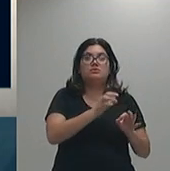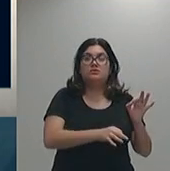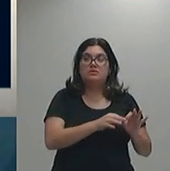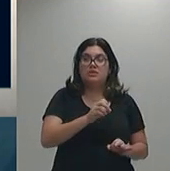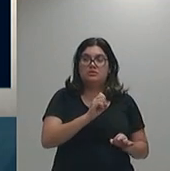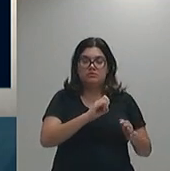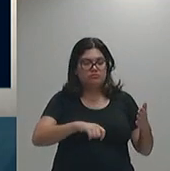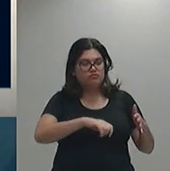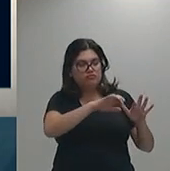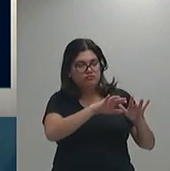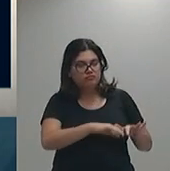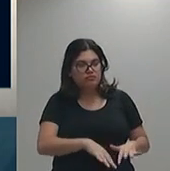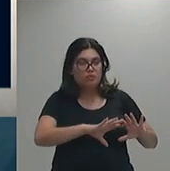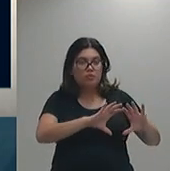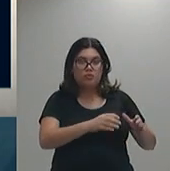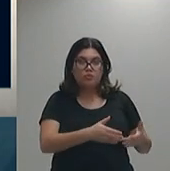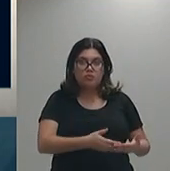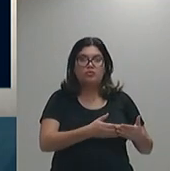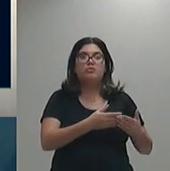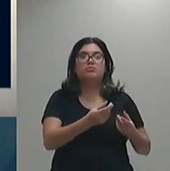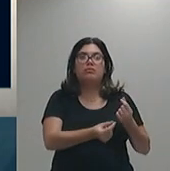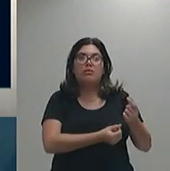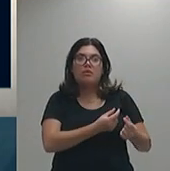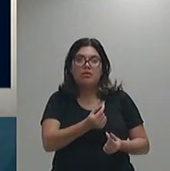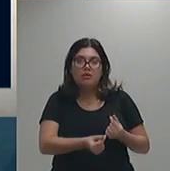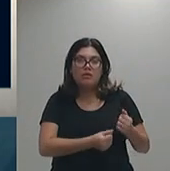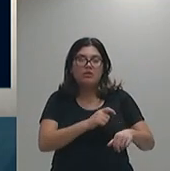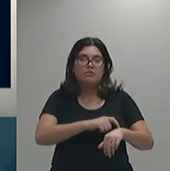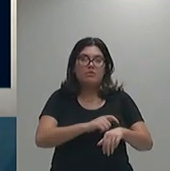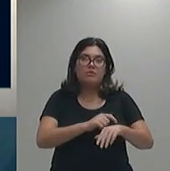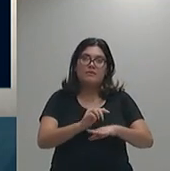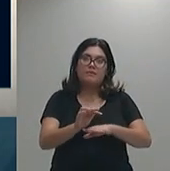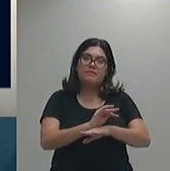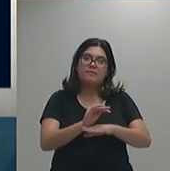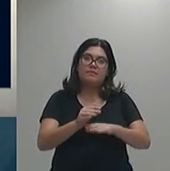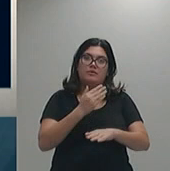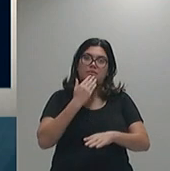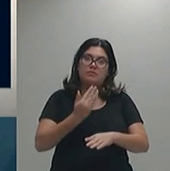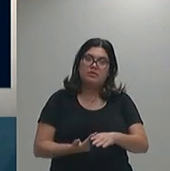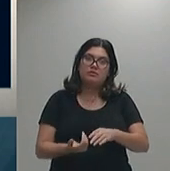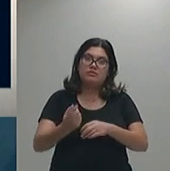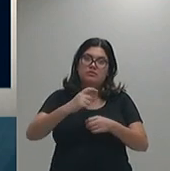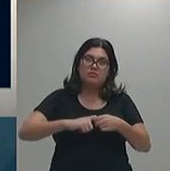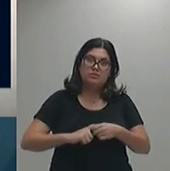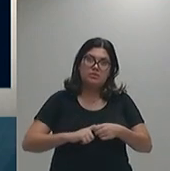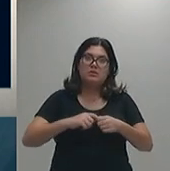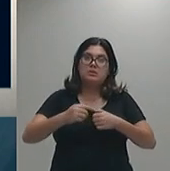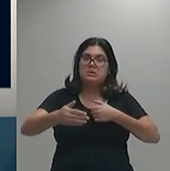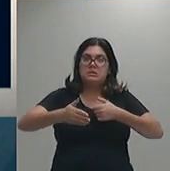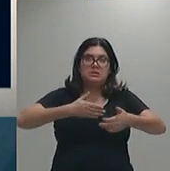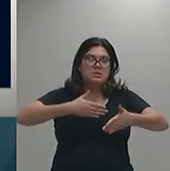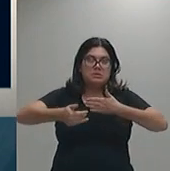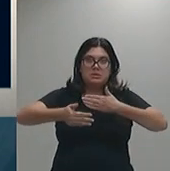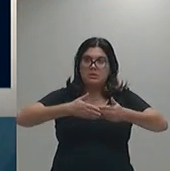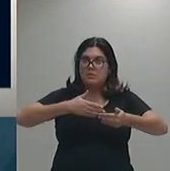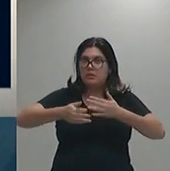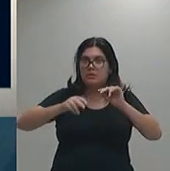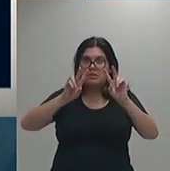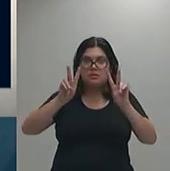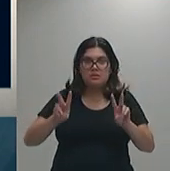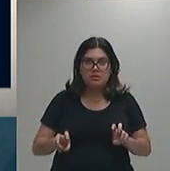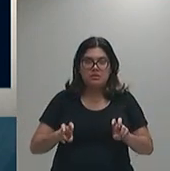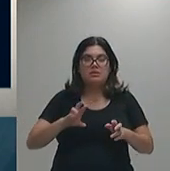junta comercial no momento em que formalizar o pedido recuperacional independentemente do tempo de seu registro